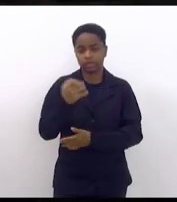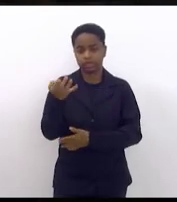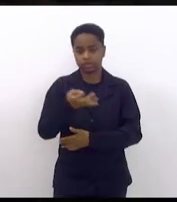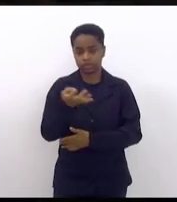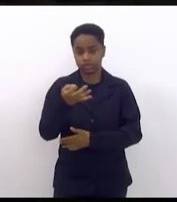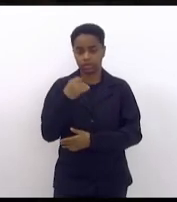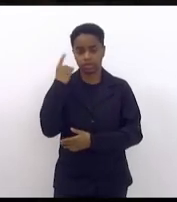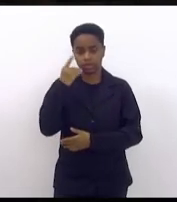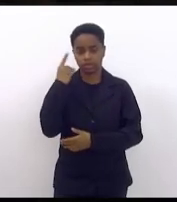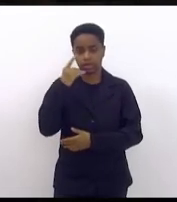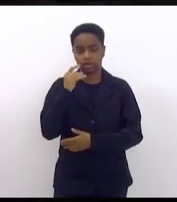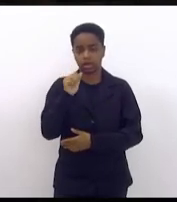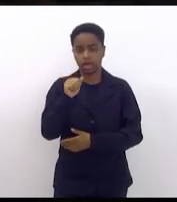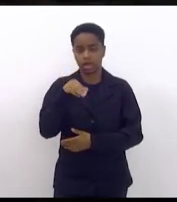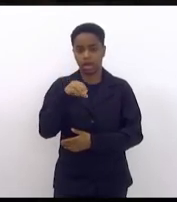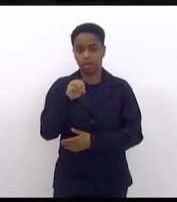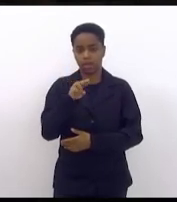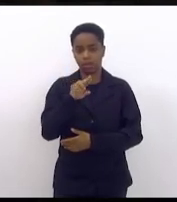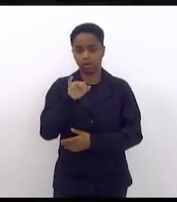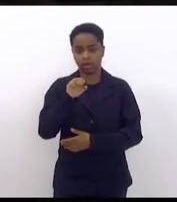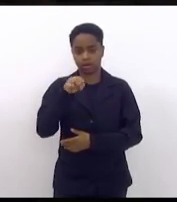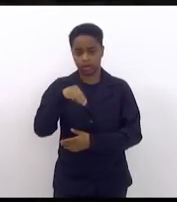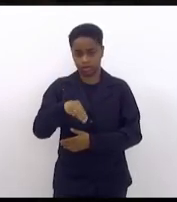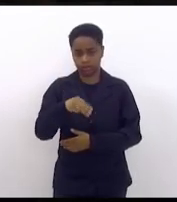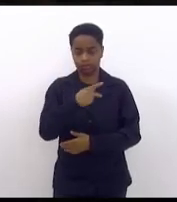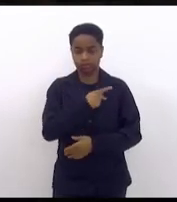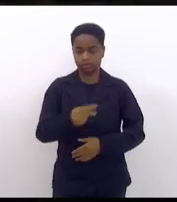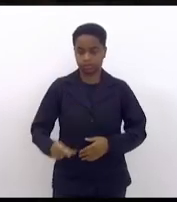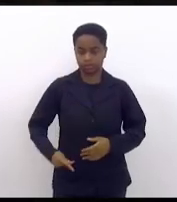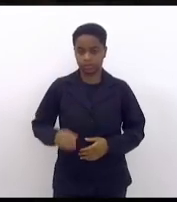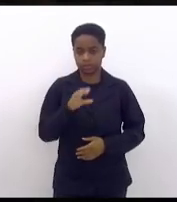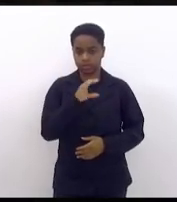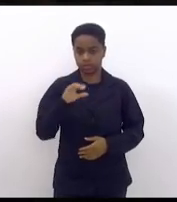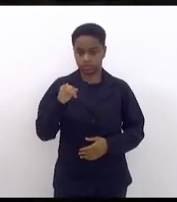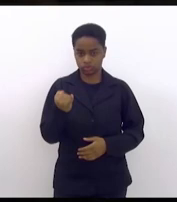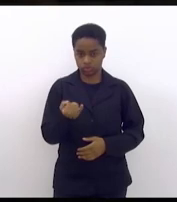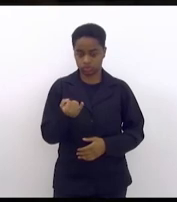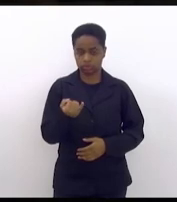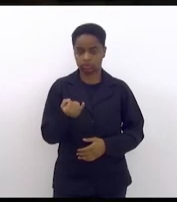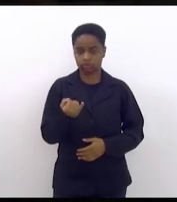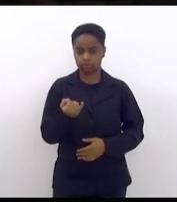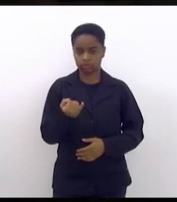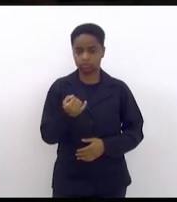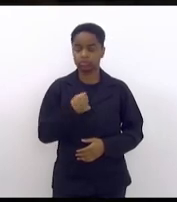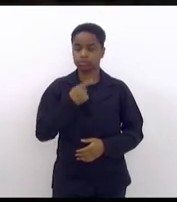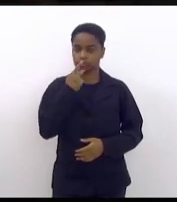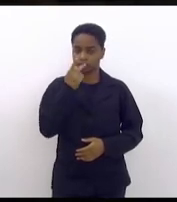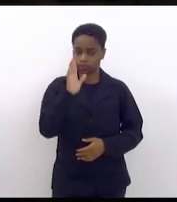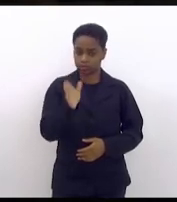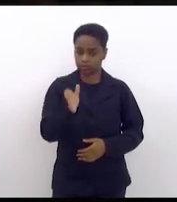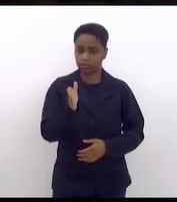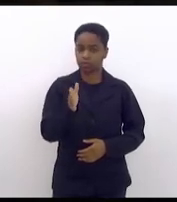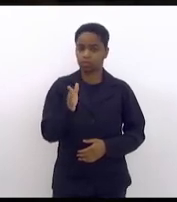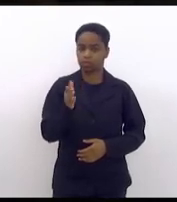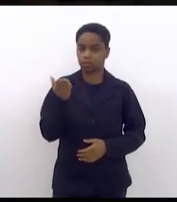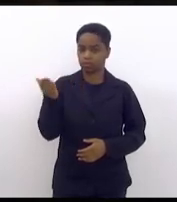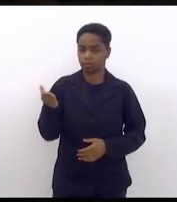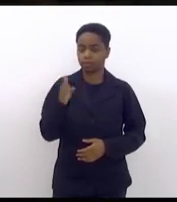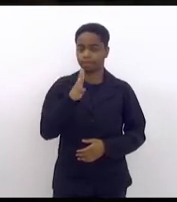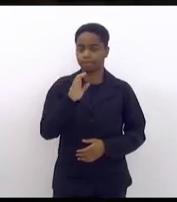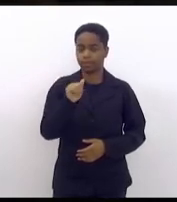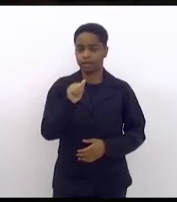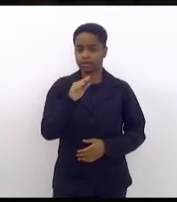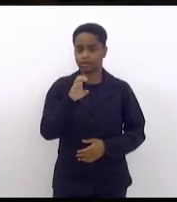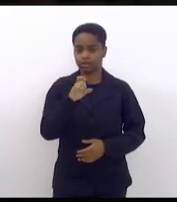deputado Amorim, presidente da CCJ, já falei isso com o deputado Rodrigo Bacelar,